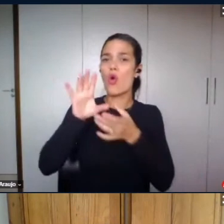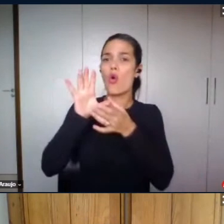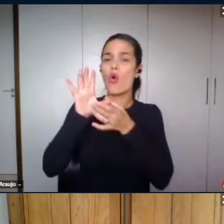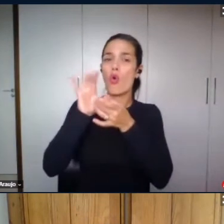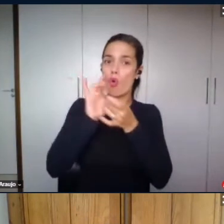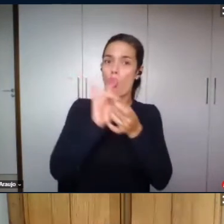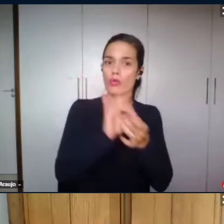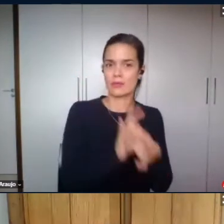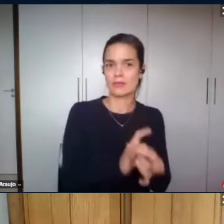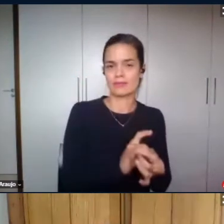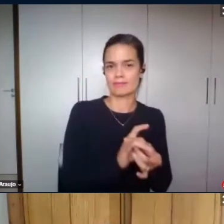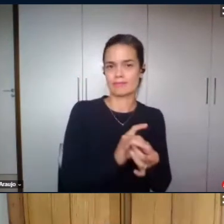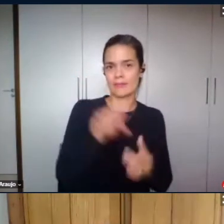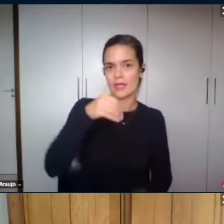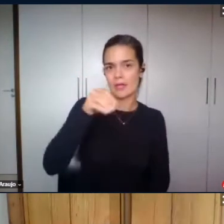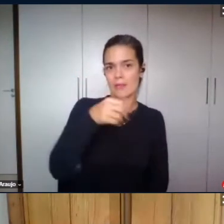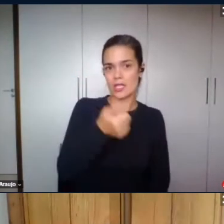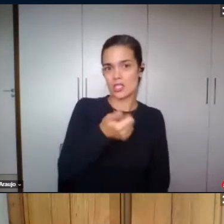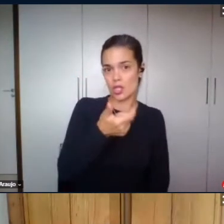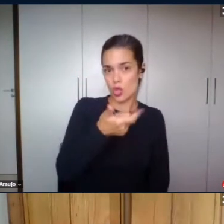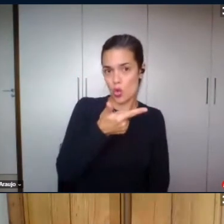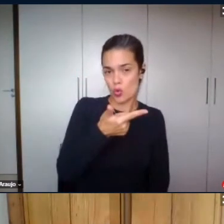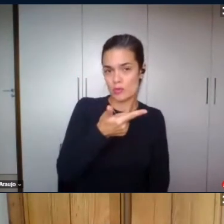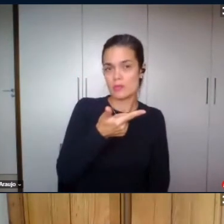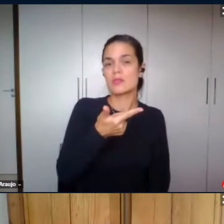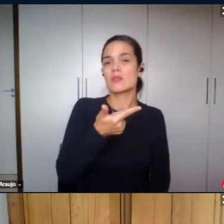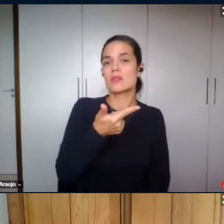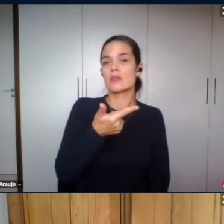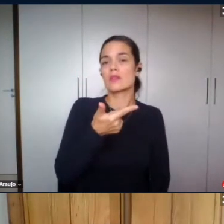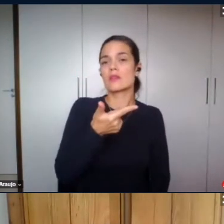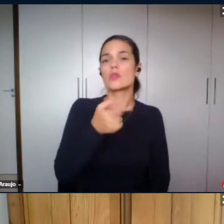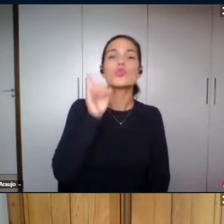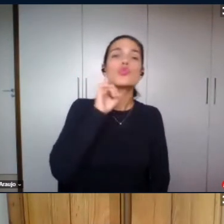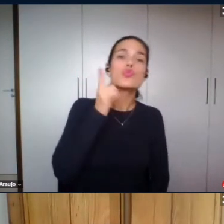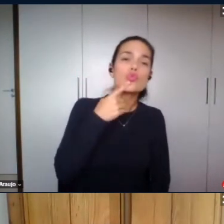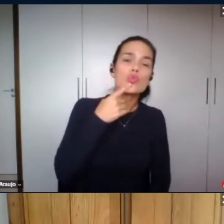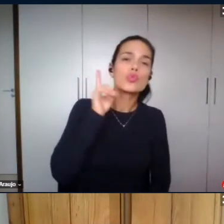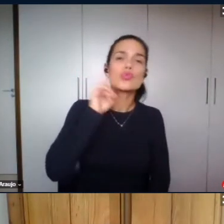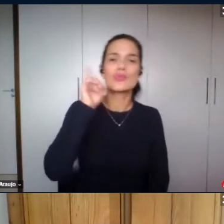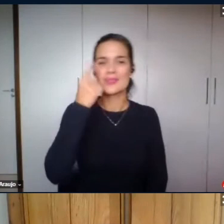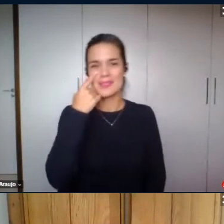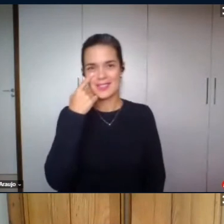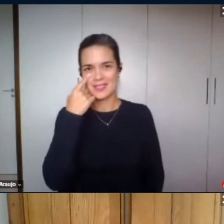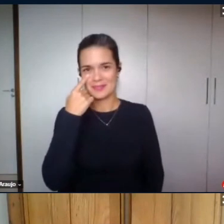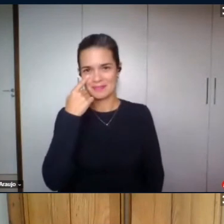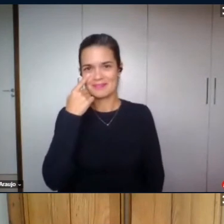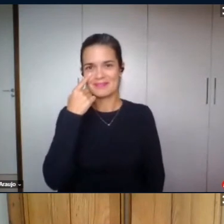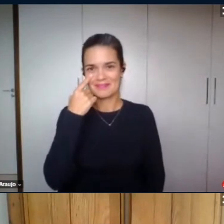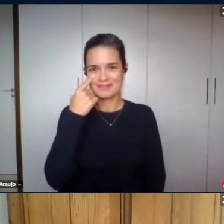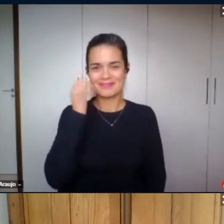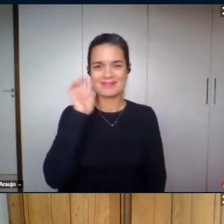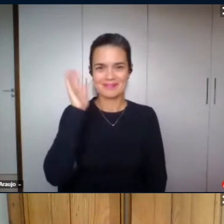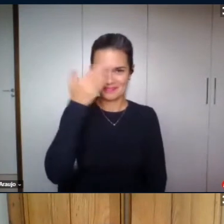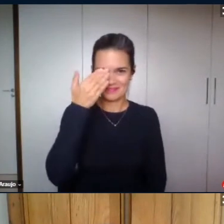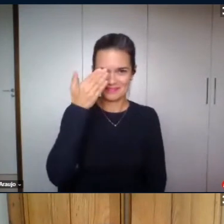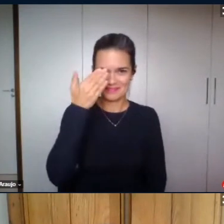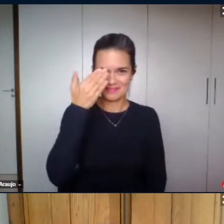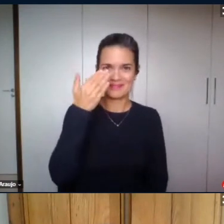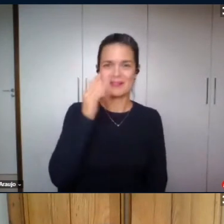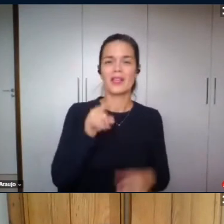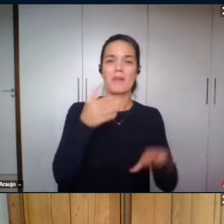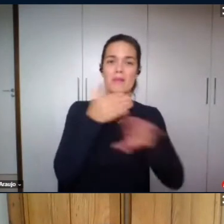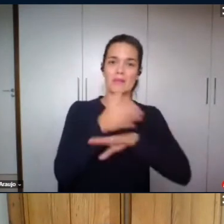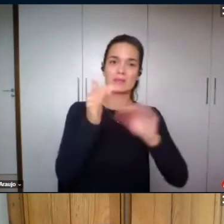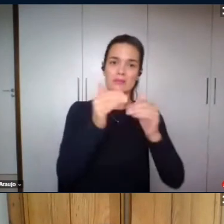na página 12 aqui, sobre os surdos e surdos cegos, né, questão do ingresso do ensino superior.